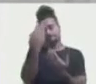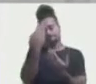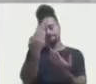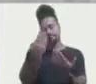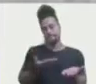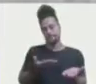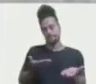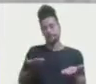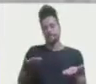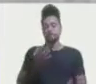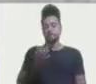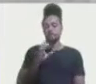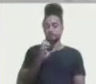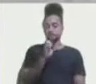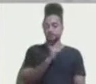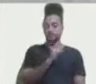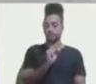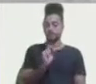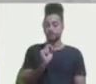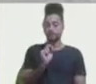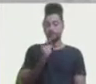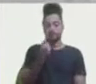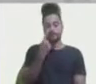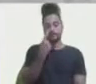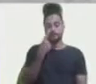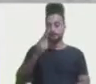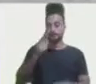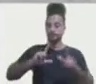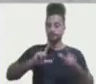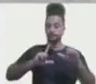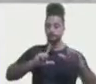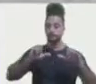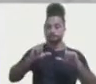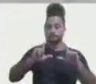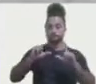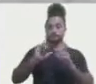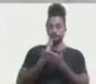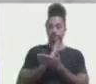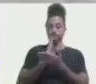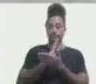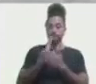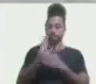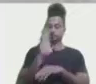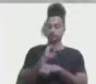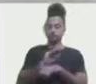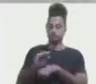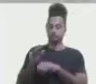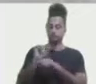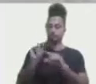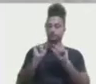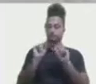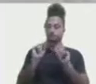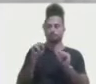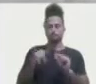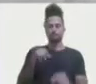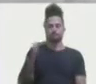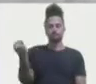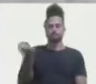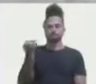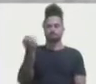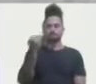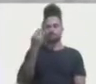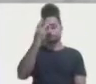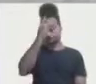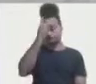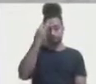rapidamente que a TV Câmara colocasse no ar algumas fotos eh essas fotos são importantes porque quem conhece a Rua